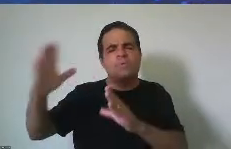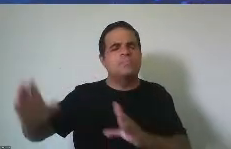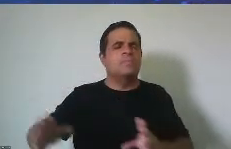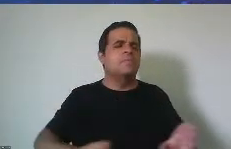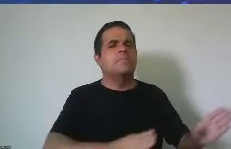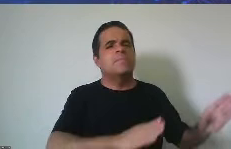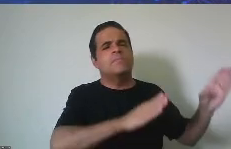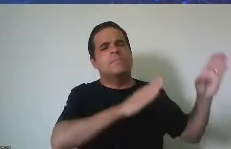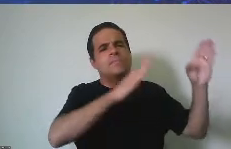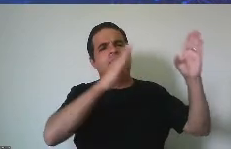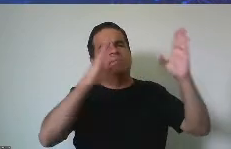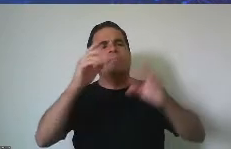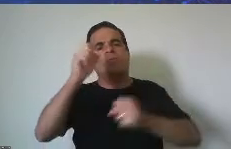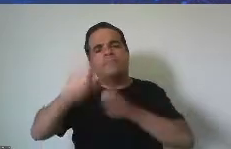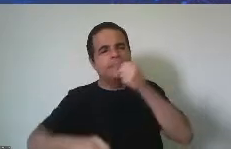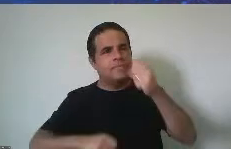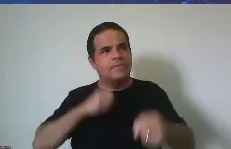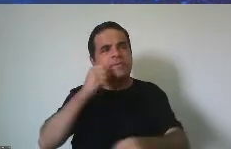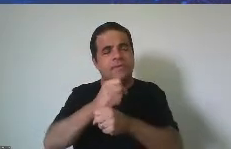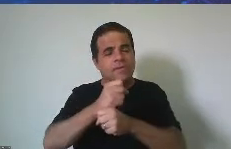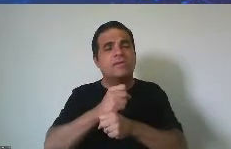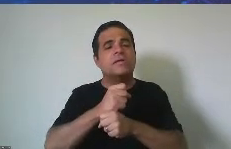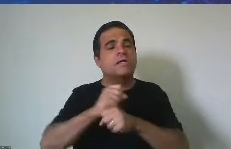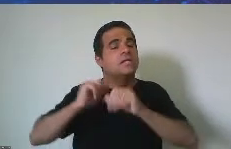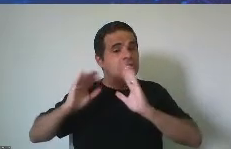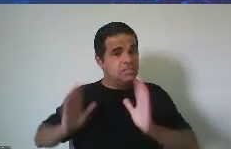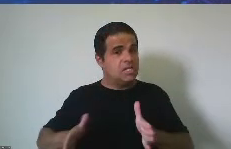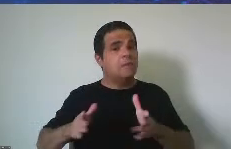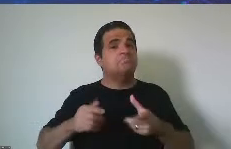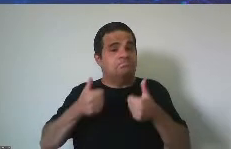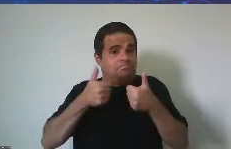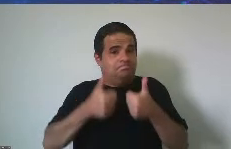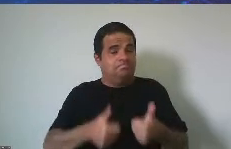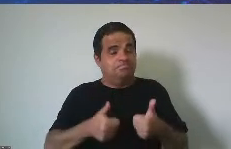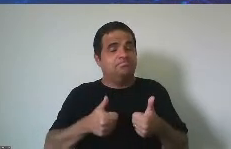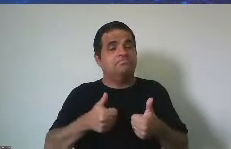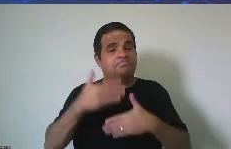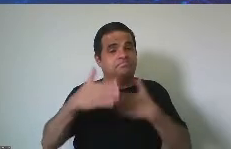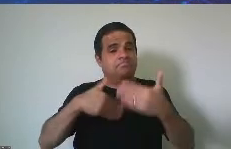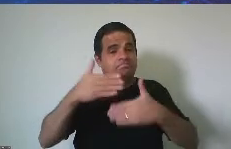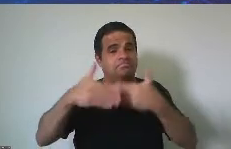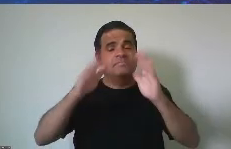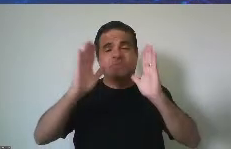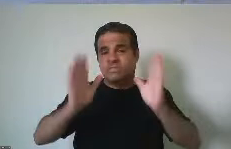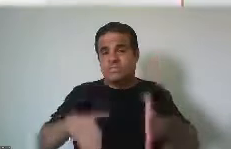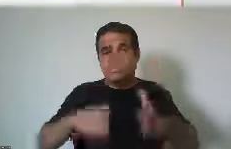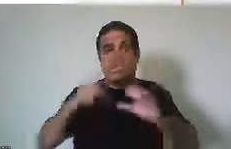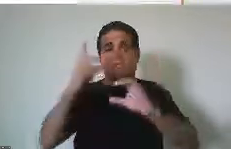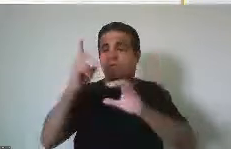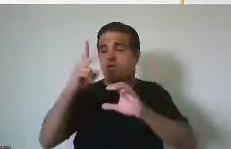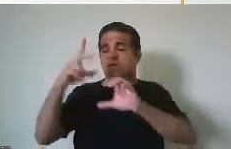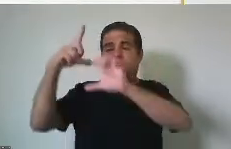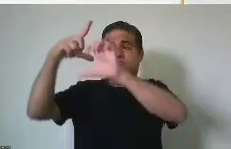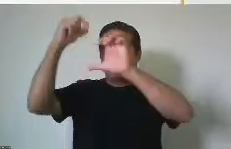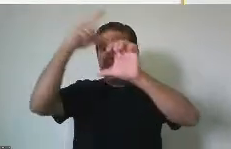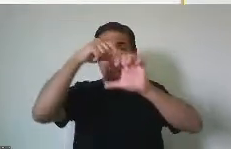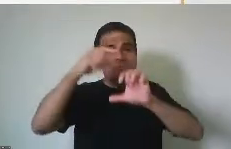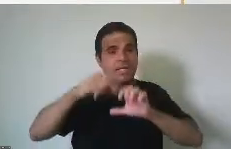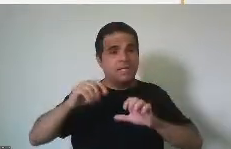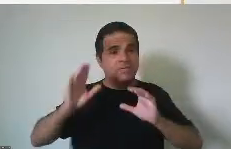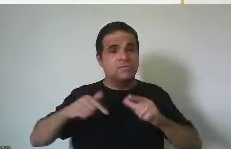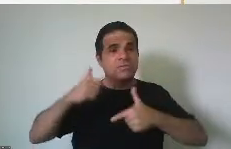dos projetos entre 3 já foram 12 Empreendimentos desde